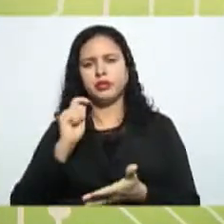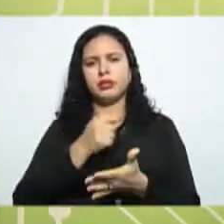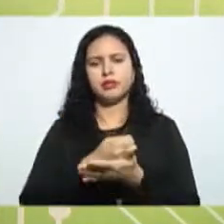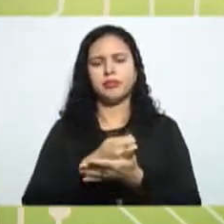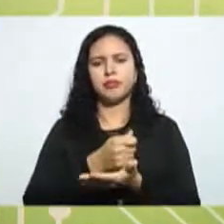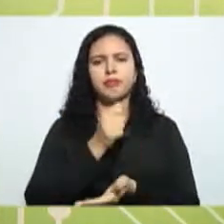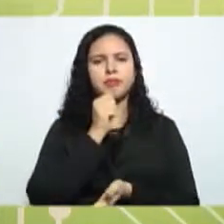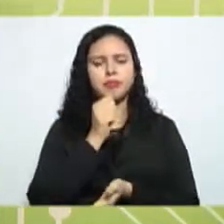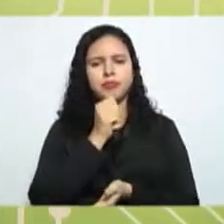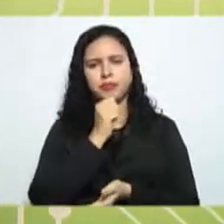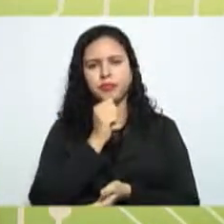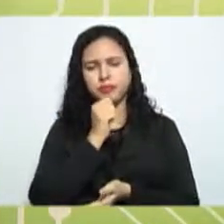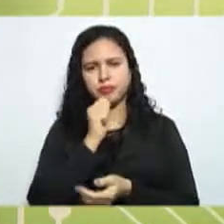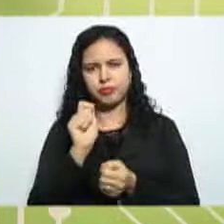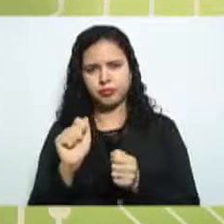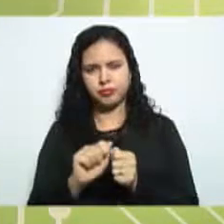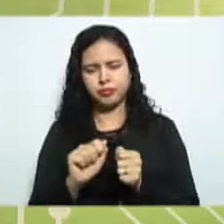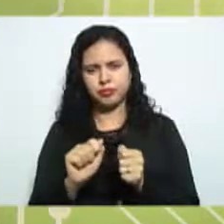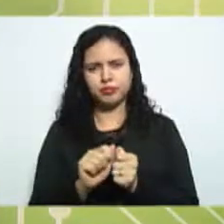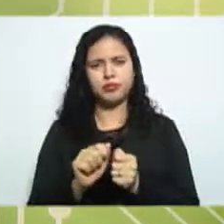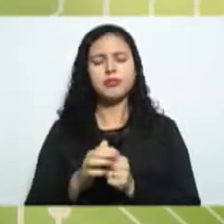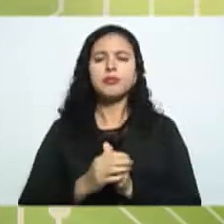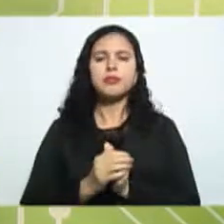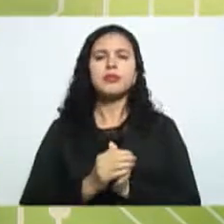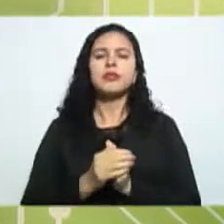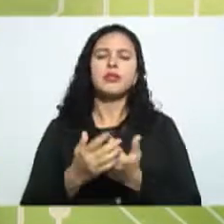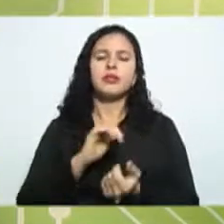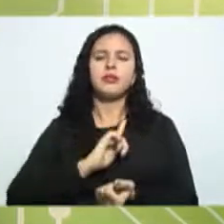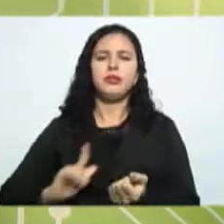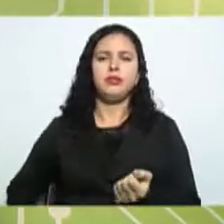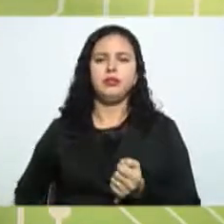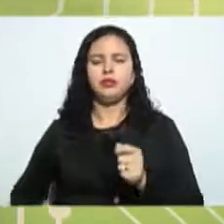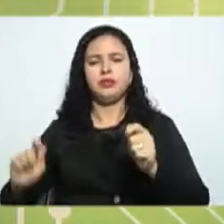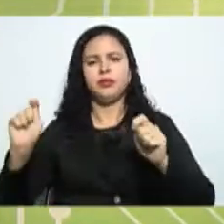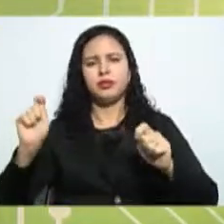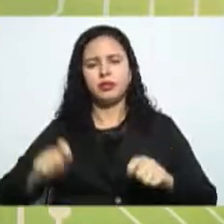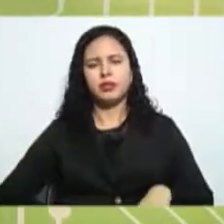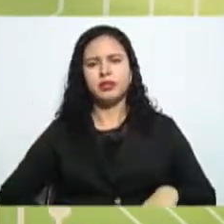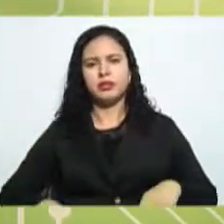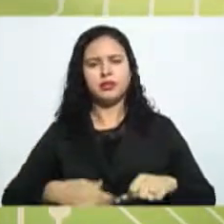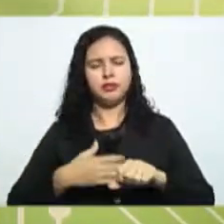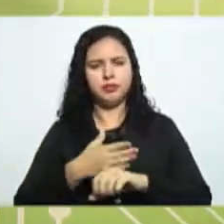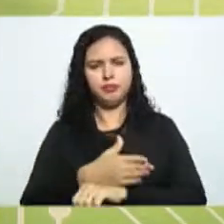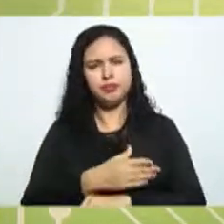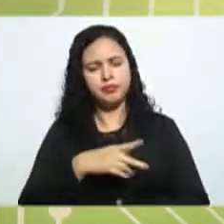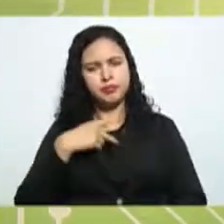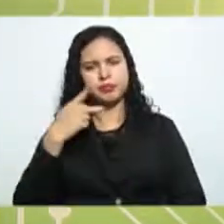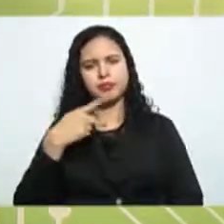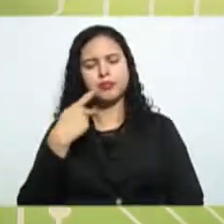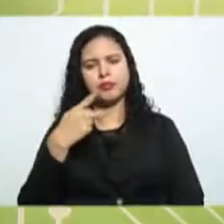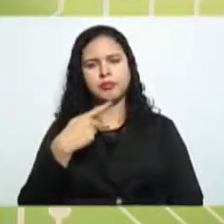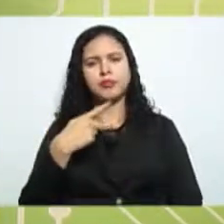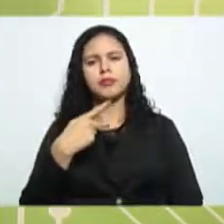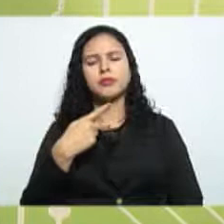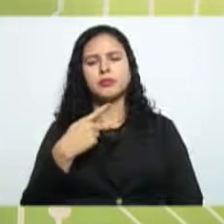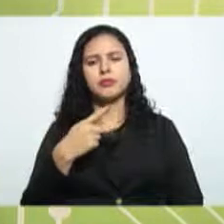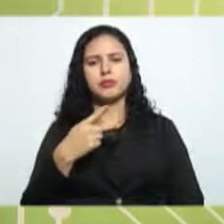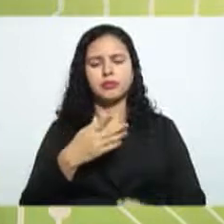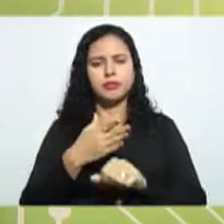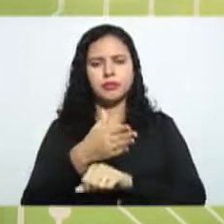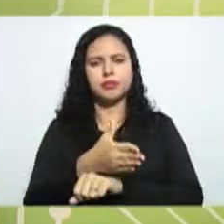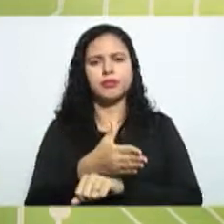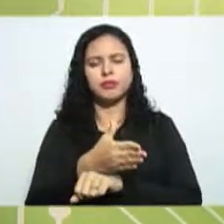isso muito claramente. O governo ele pode agir mais na economia, e a gente está falando de uma política mais intervencionista, quando o